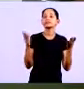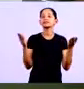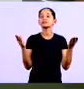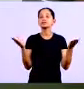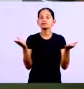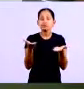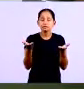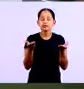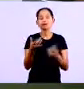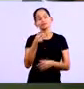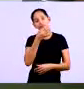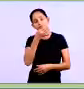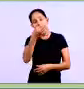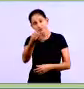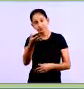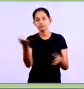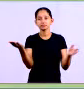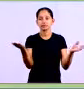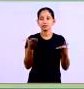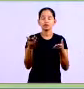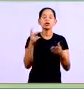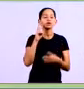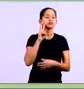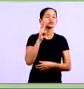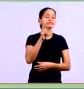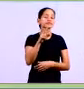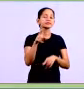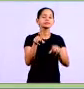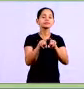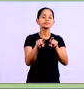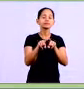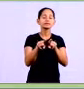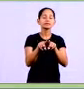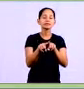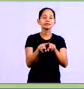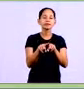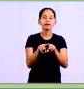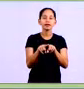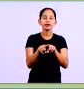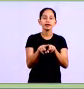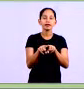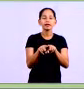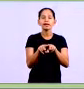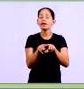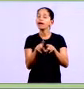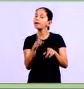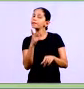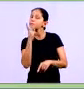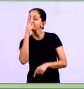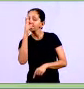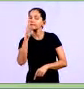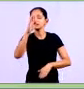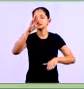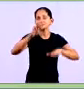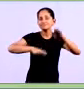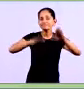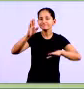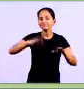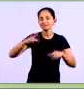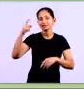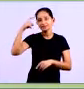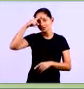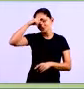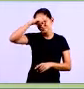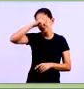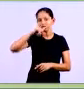Aqui, quanto a esse slide, estou vendo aqui que também tem um grau de dificuldade na